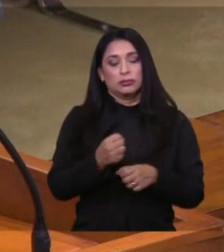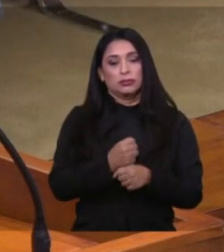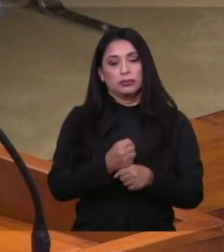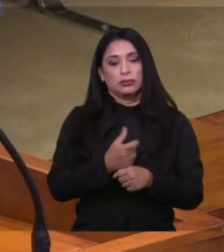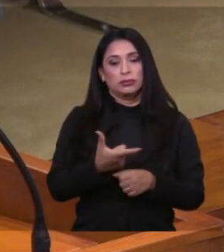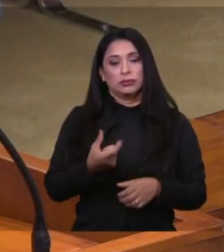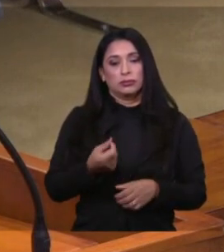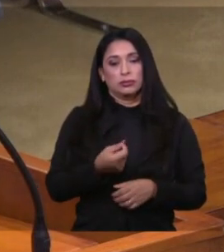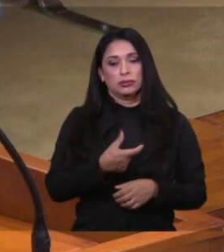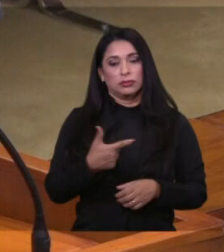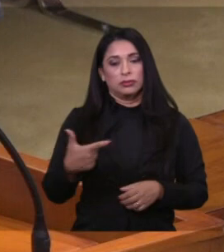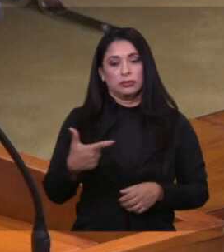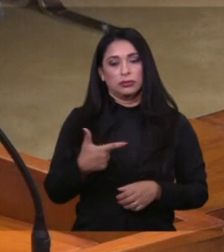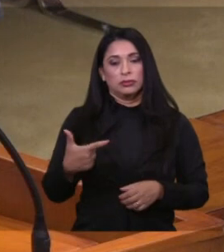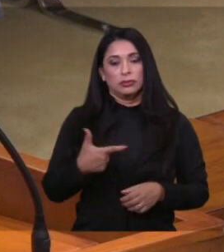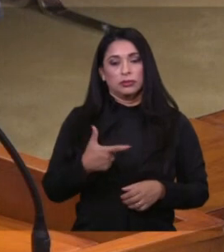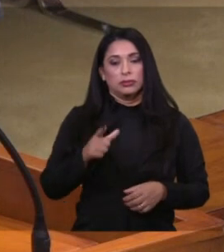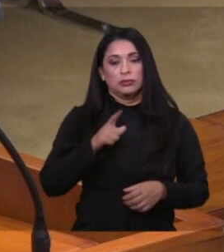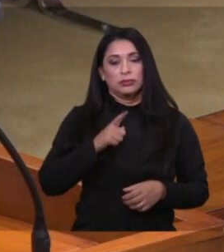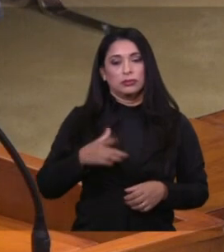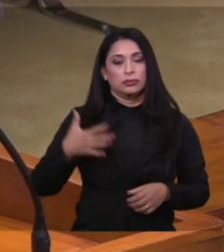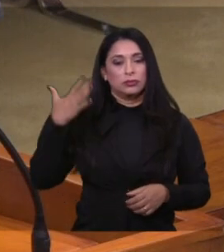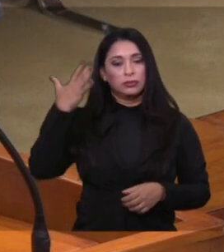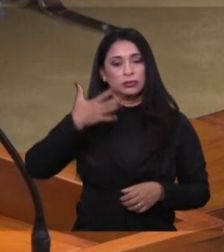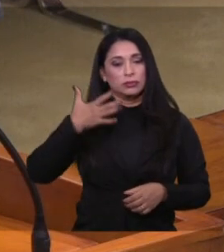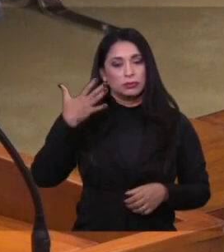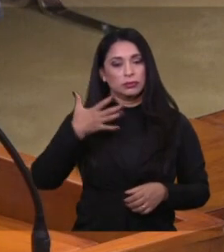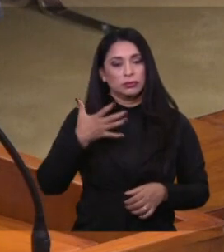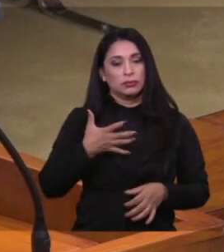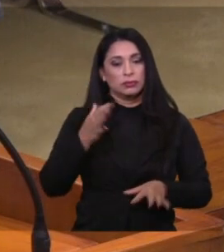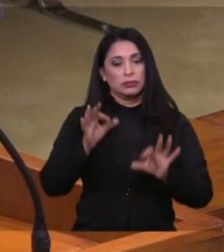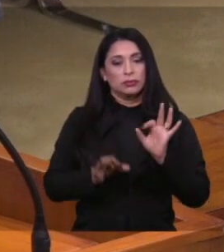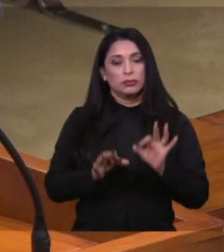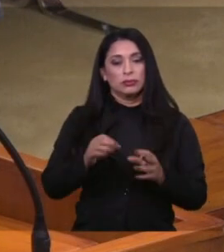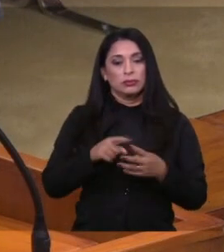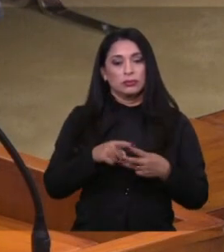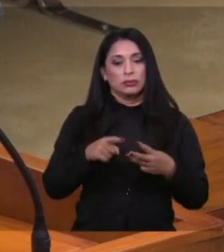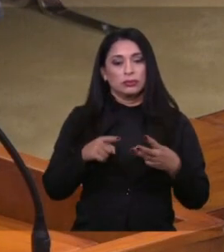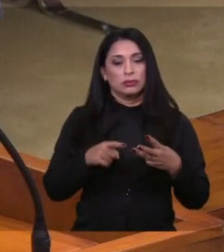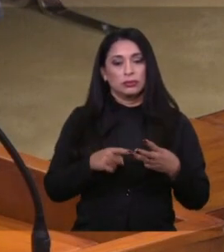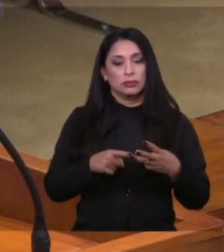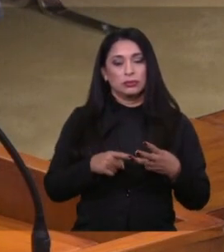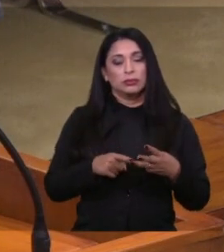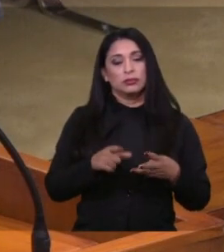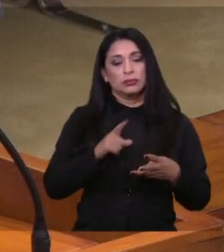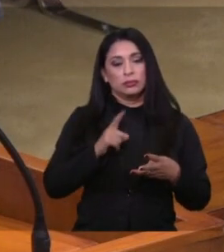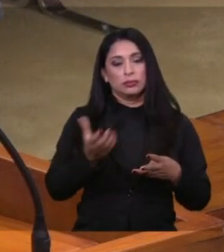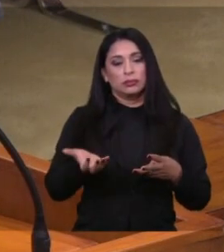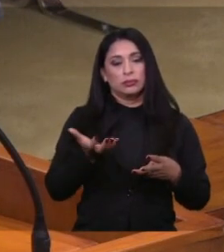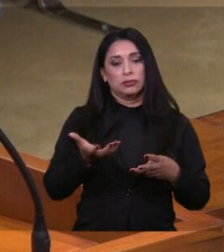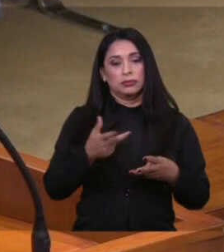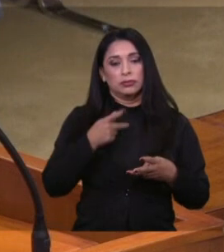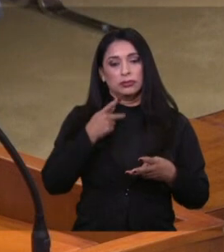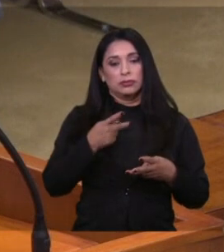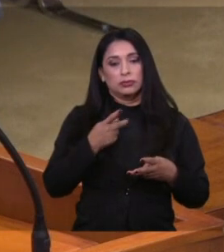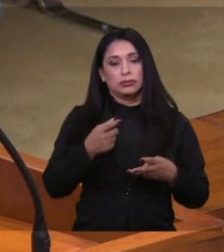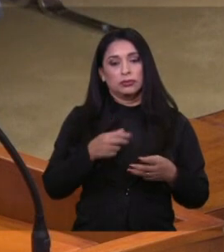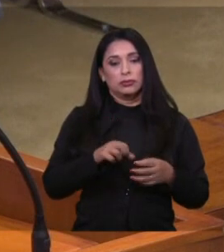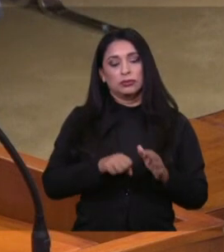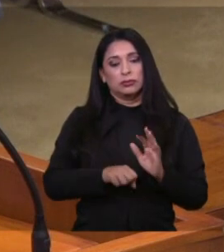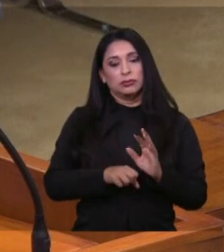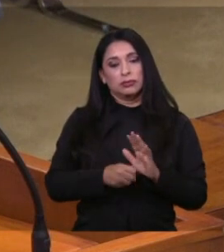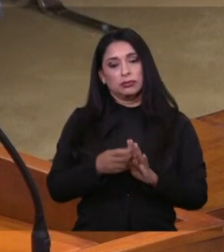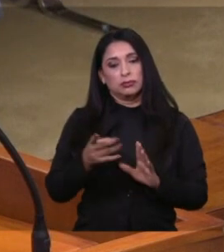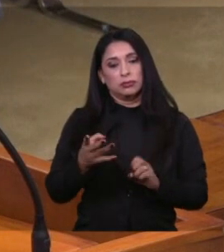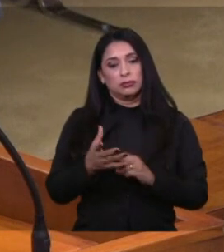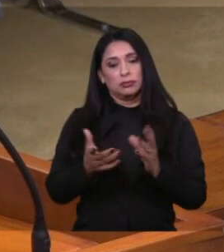tem sustentação jurídica. E, para tanto, 3 argumentos que eu gostaria de destacar, dentre vários que foram pincelados,